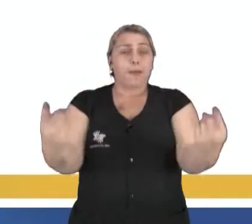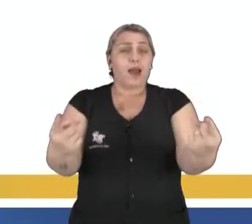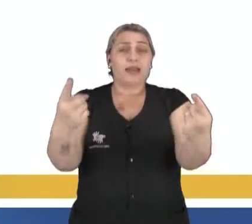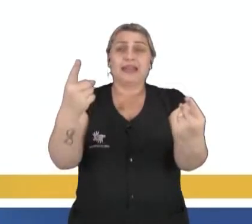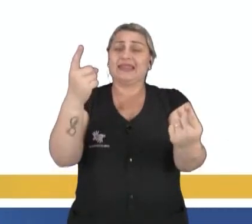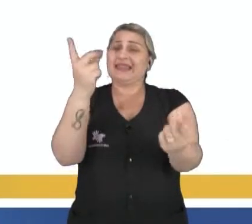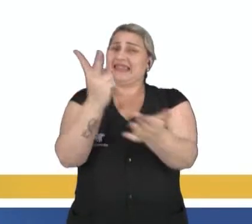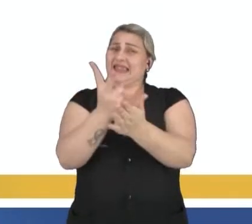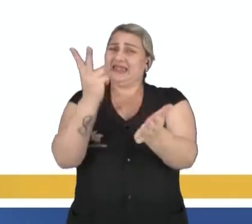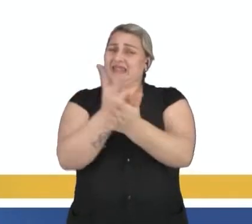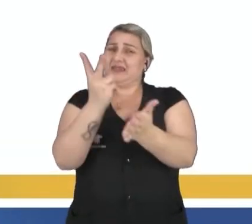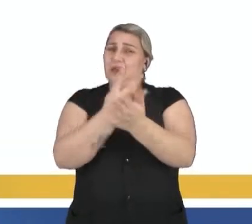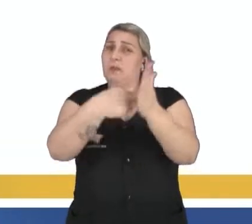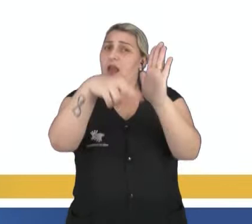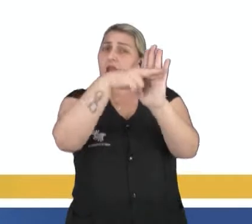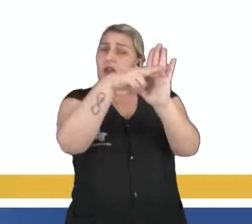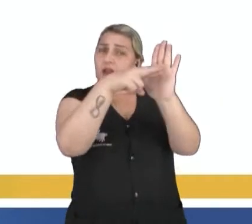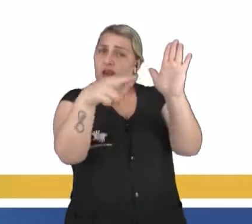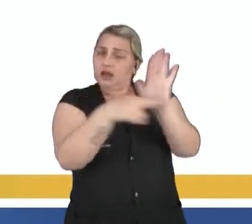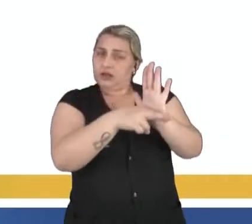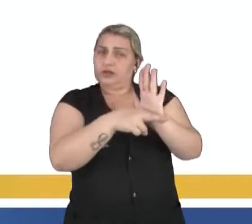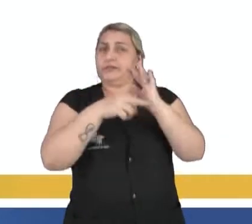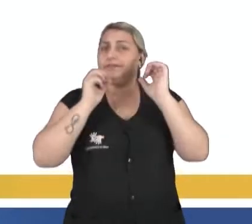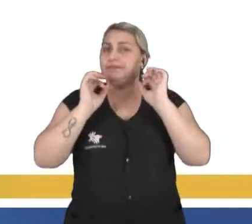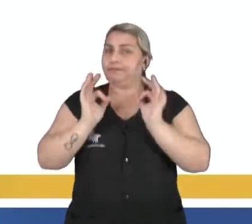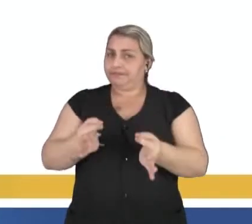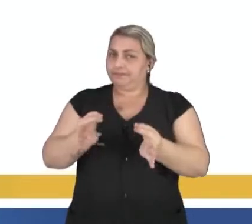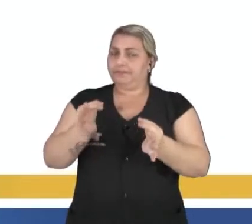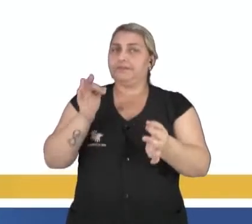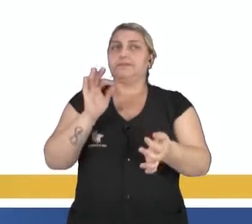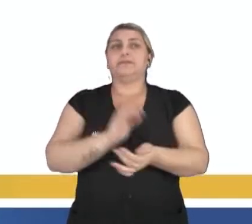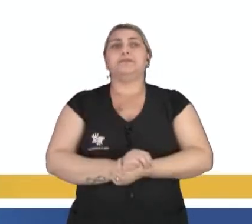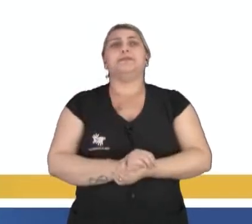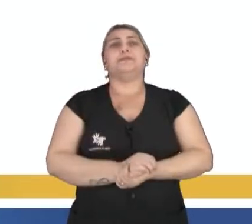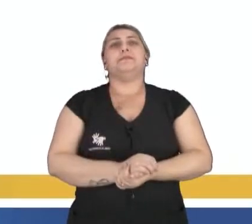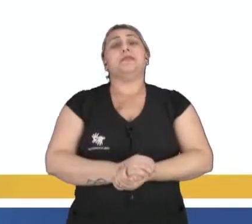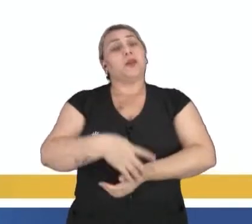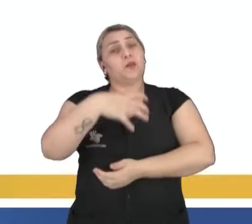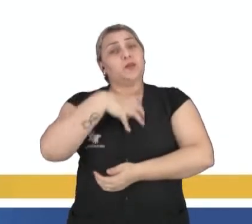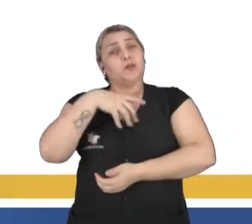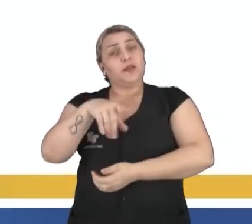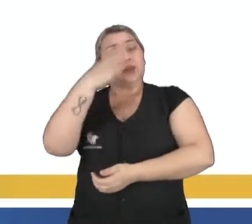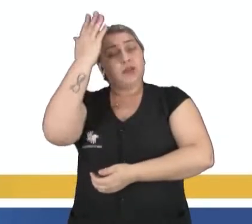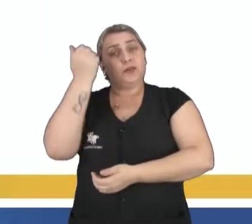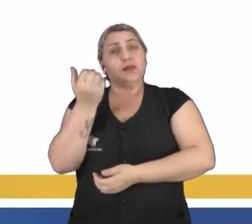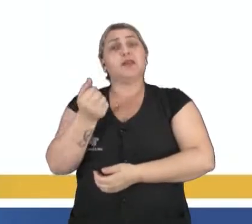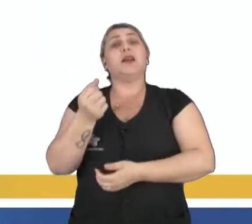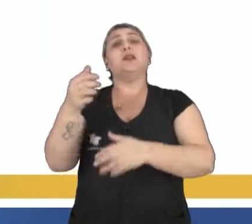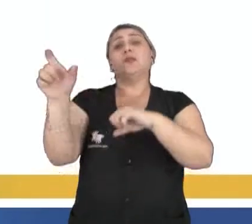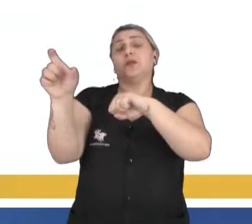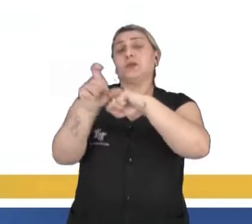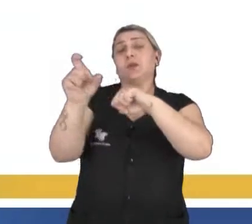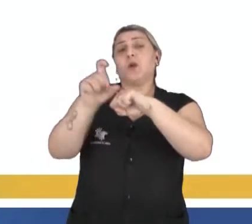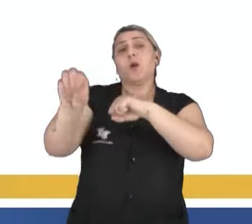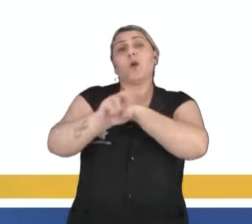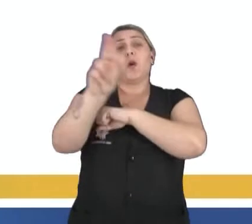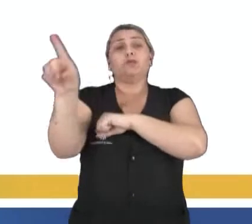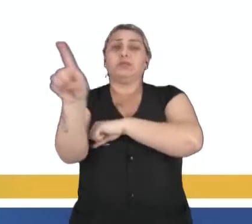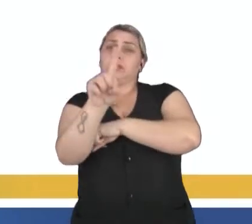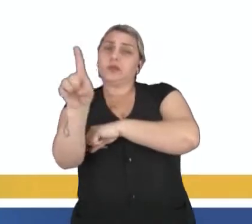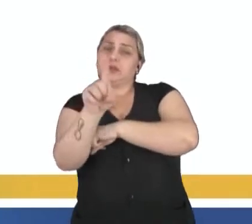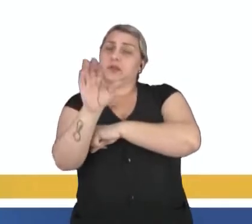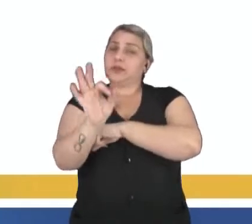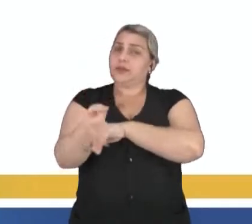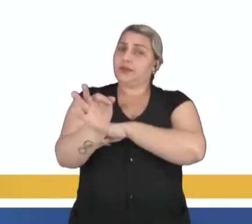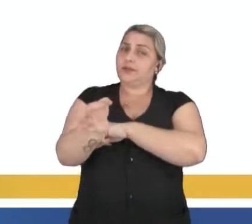macetes, eles são funcionais, tá? Mas é uma forma de você saber se é substantiva ou não, tá